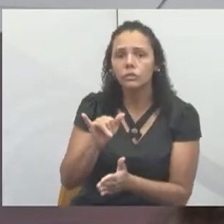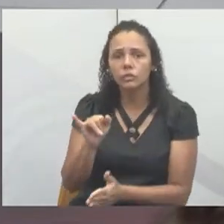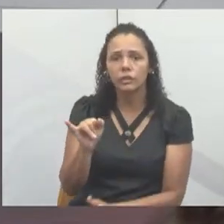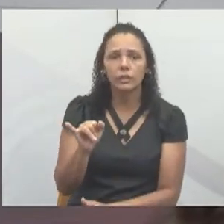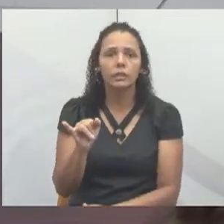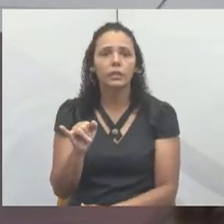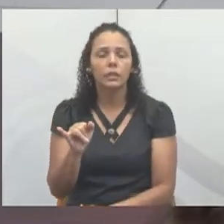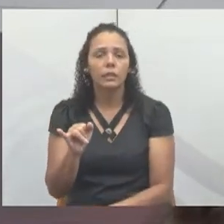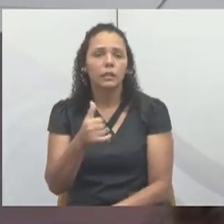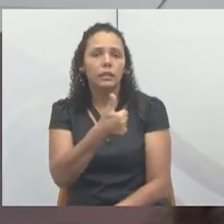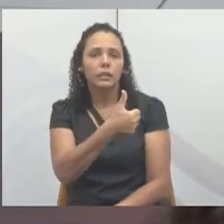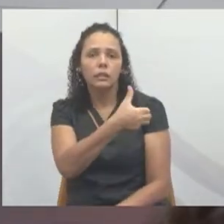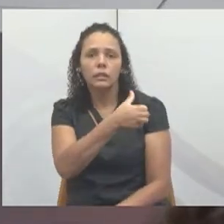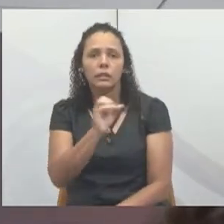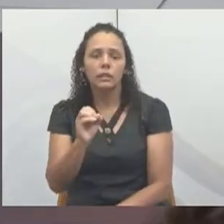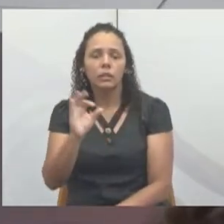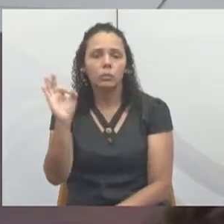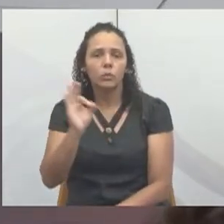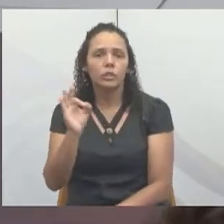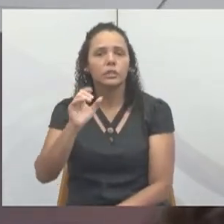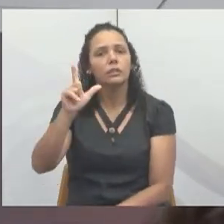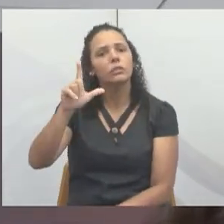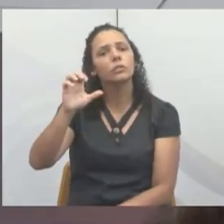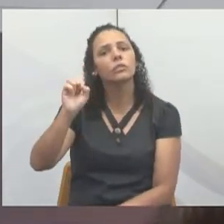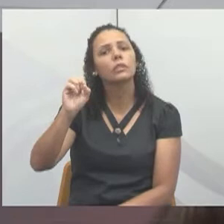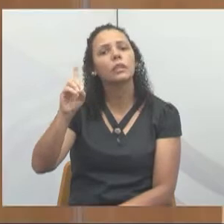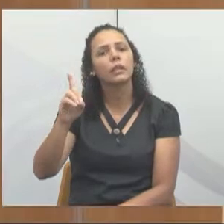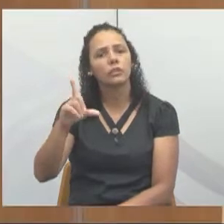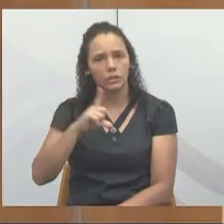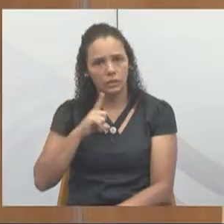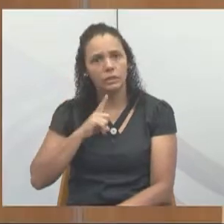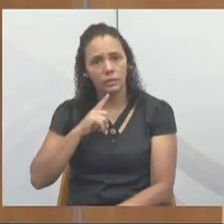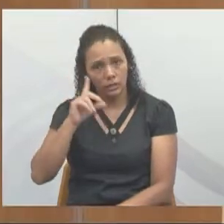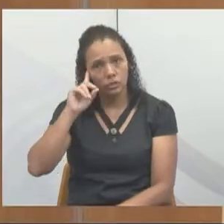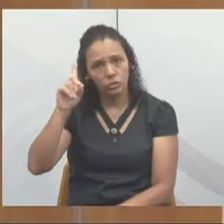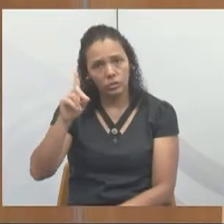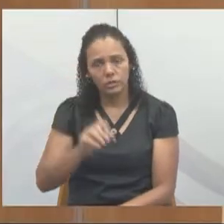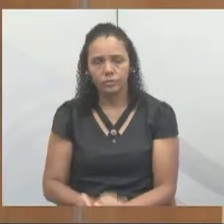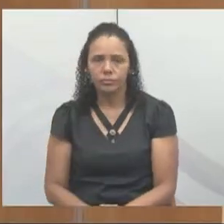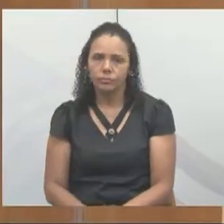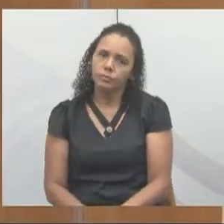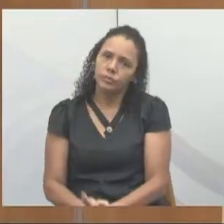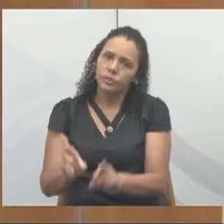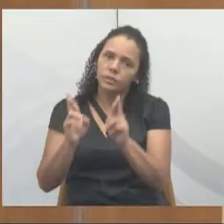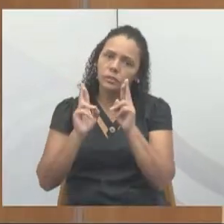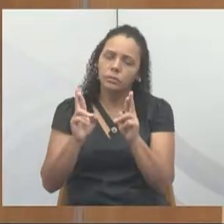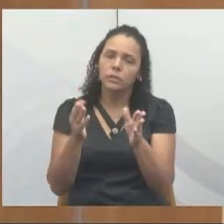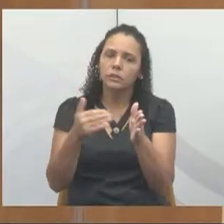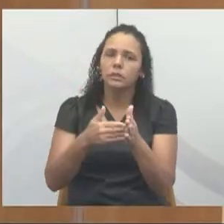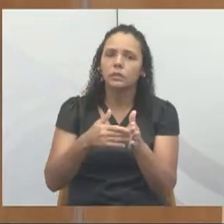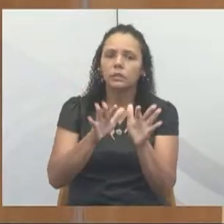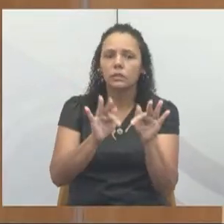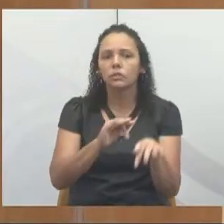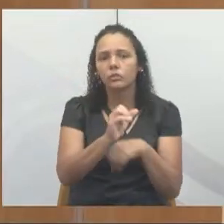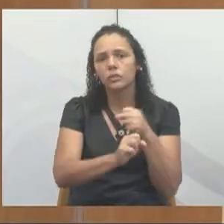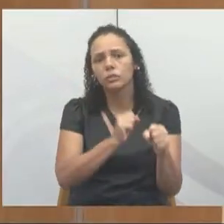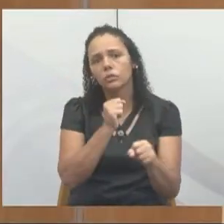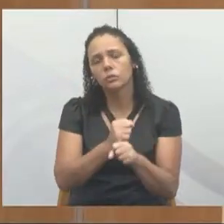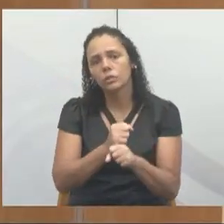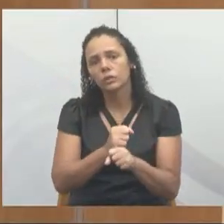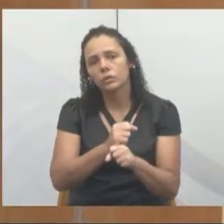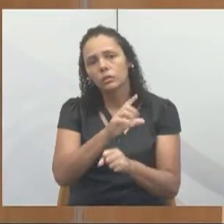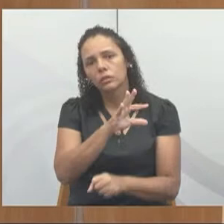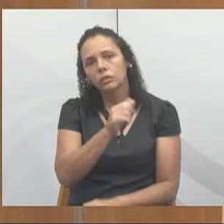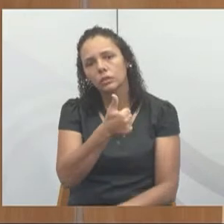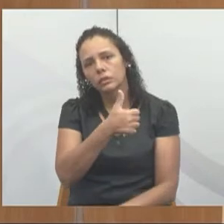é 100% lâmpada de LED. Isso tem um prazo? A gente espera que até o final do ano que vem a gente já esteja 100% em LED. Inclusive, a